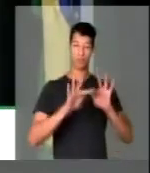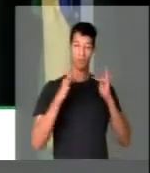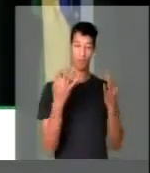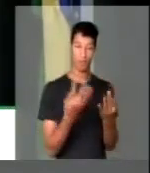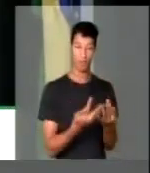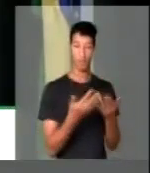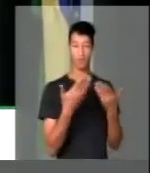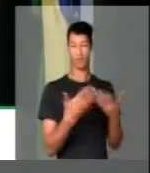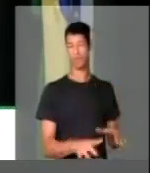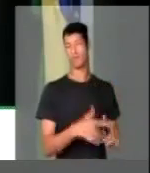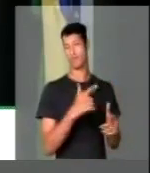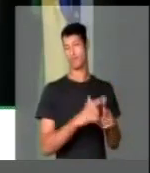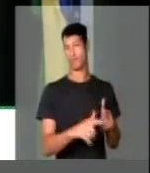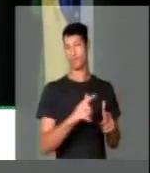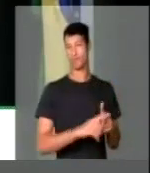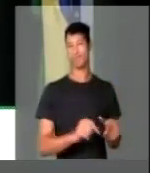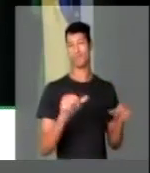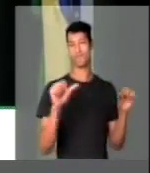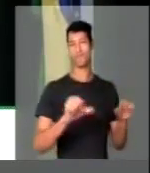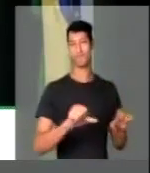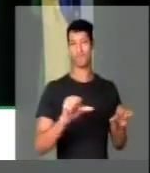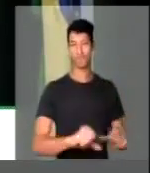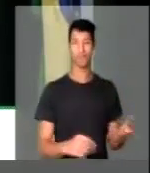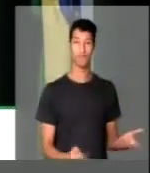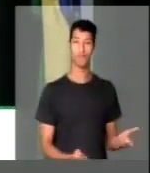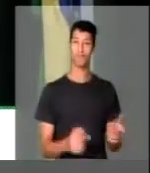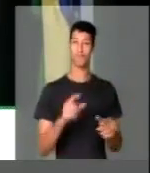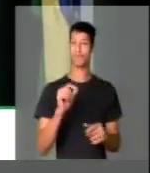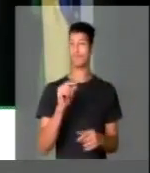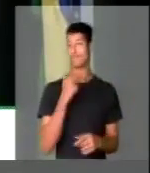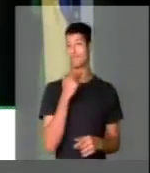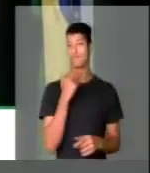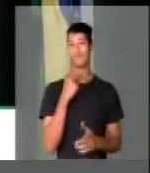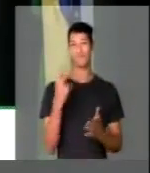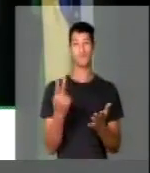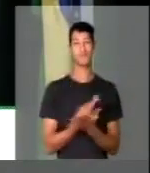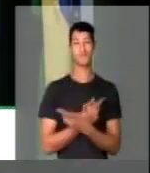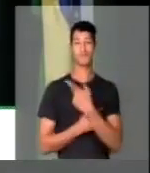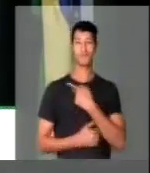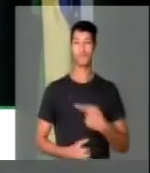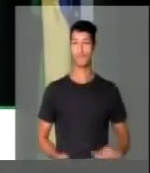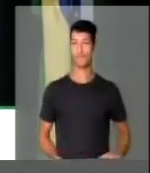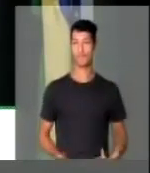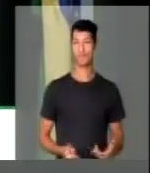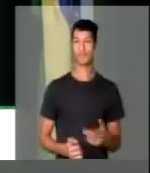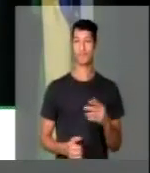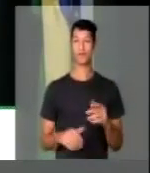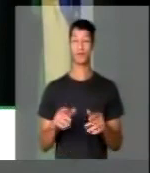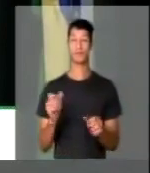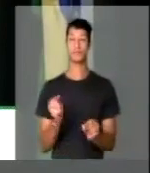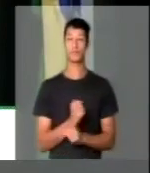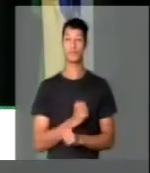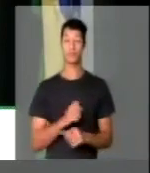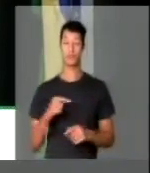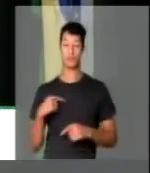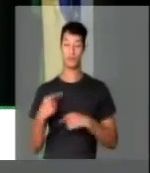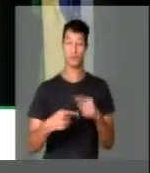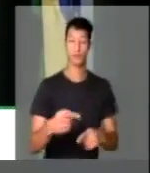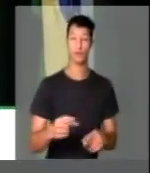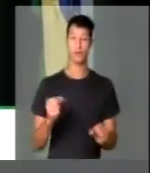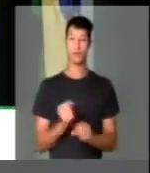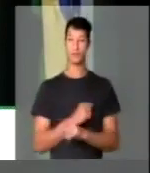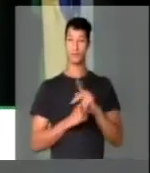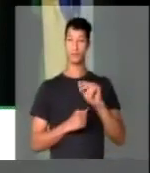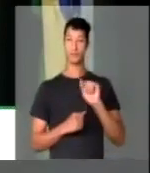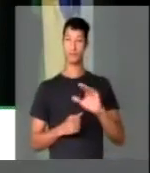famílias em situação de penúria. Isso não pode acontecer, senhor presidente, numa obra federal, numa obra